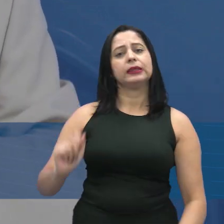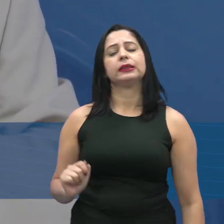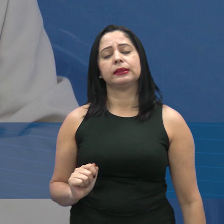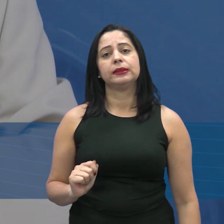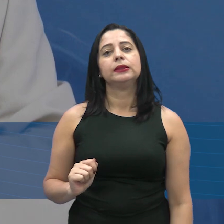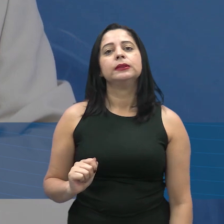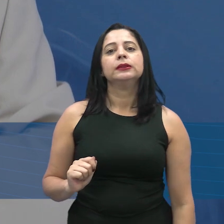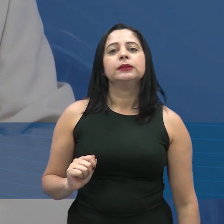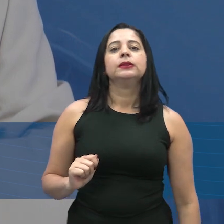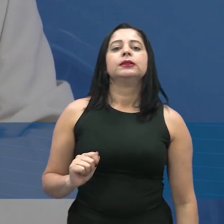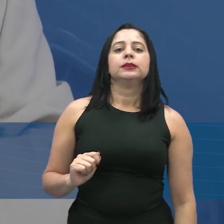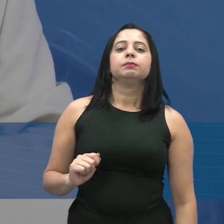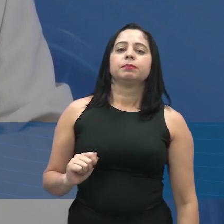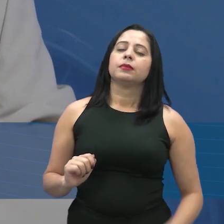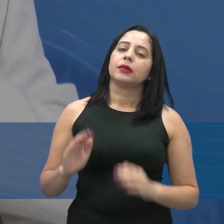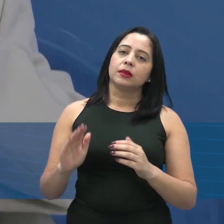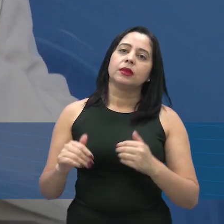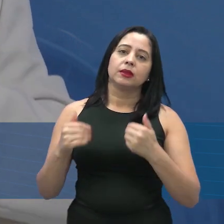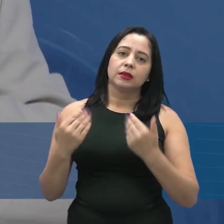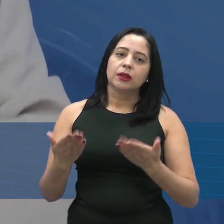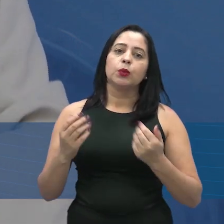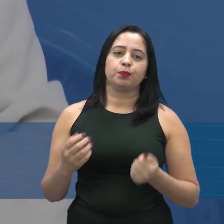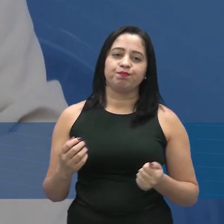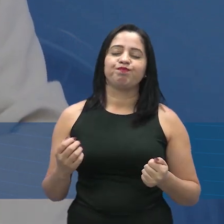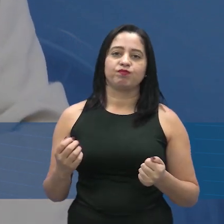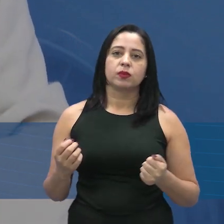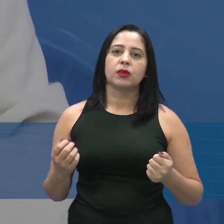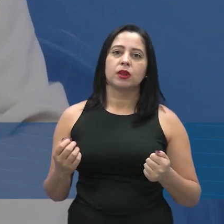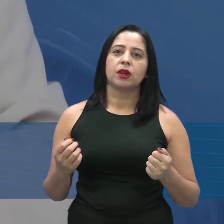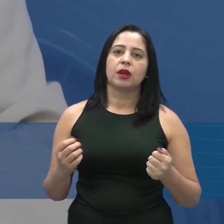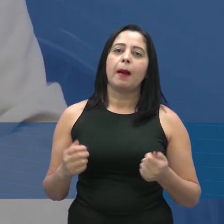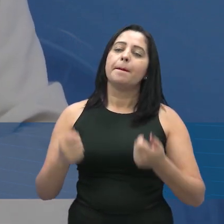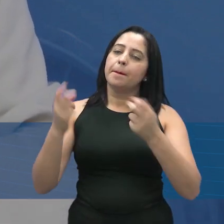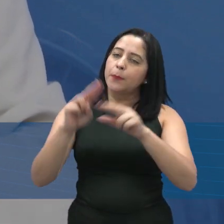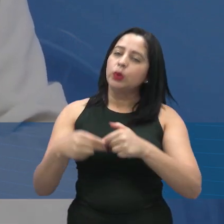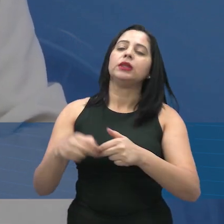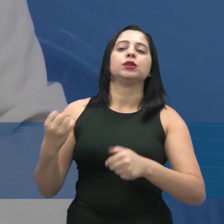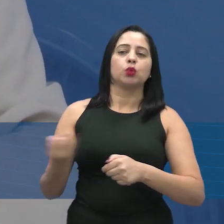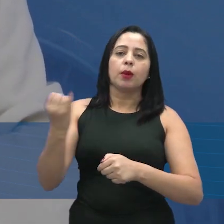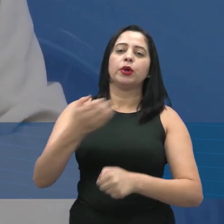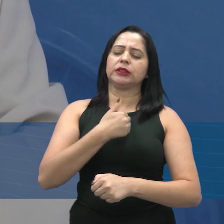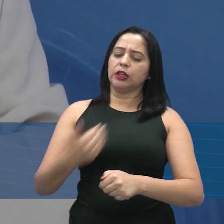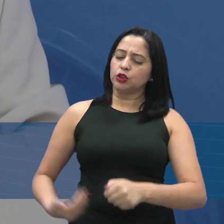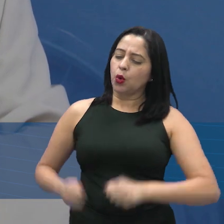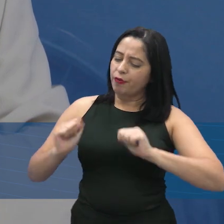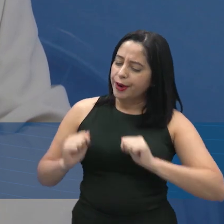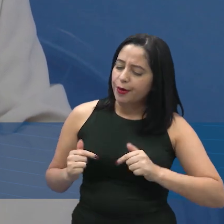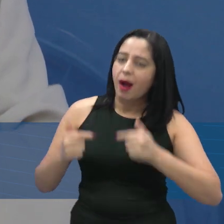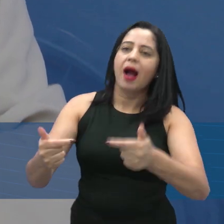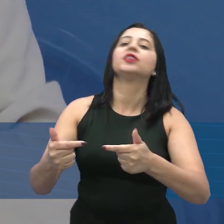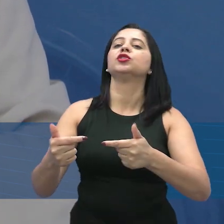Então, esse é um fator importante, onde exatamente entra o papel de políticas públicas, né, para facilitar